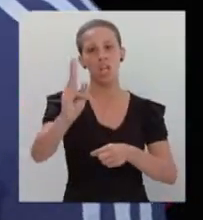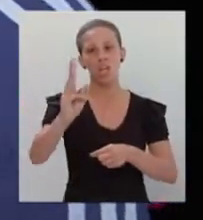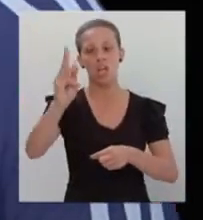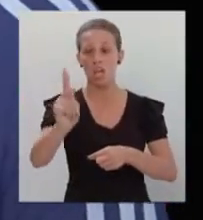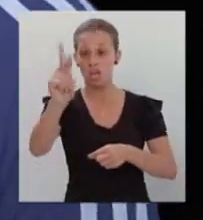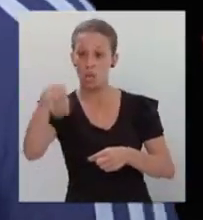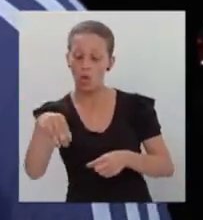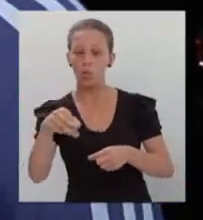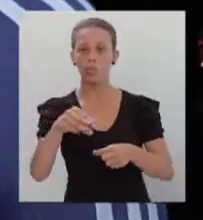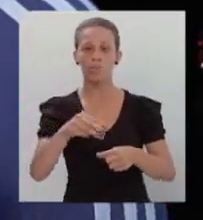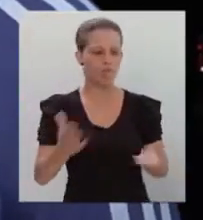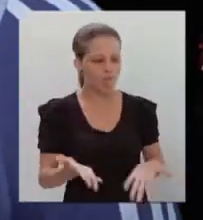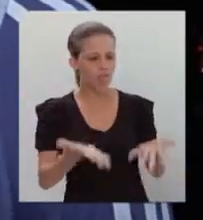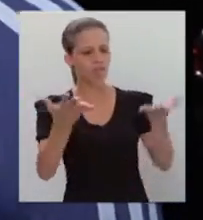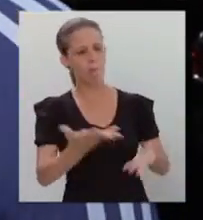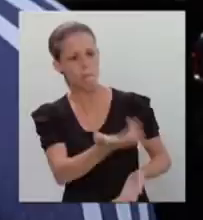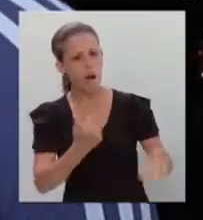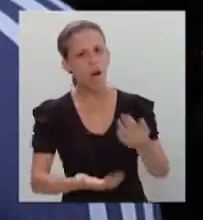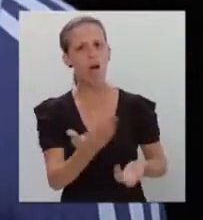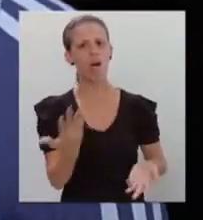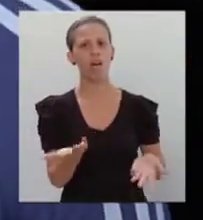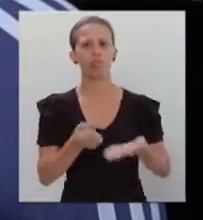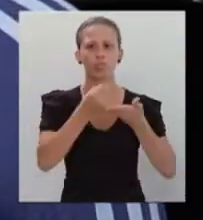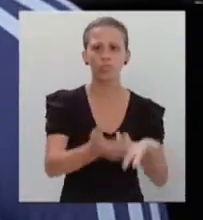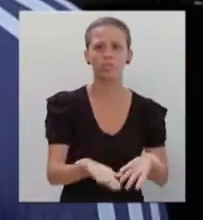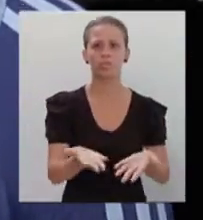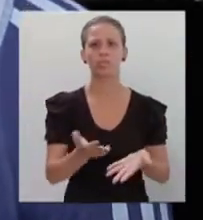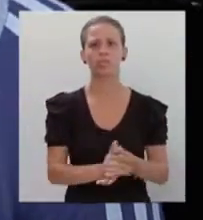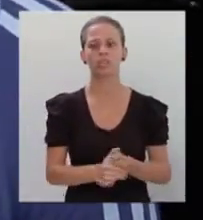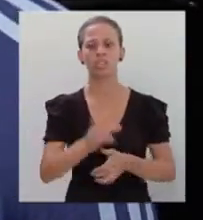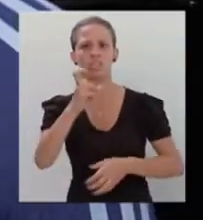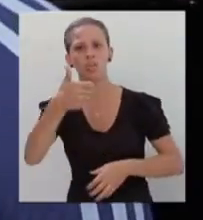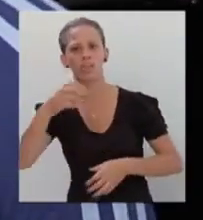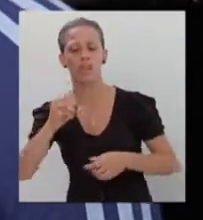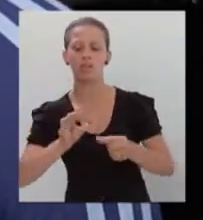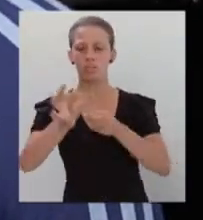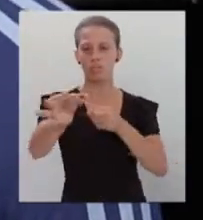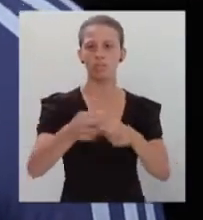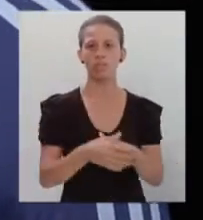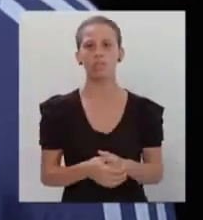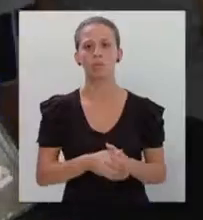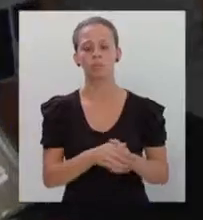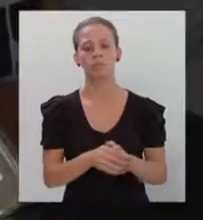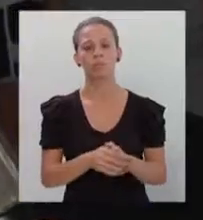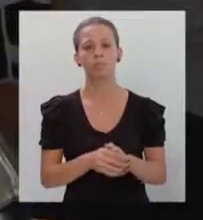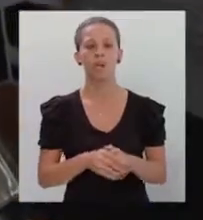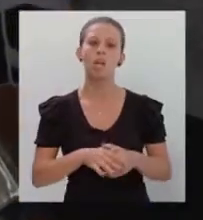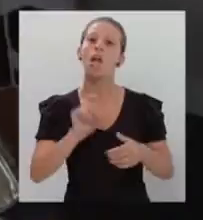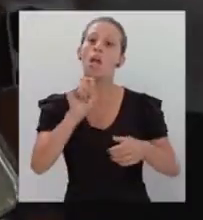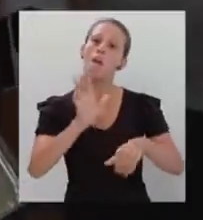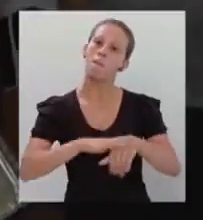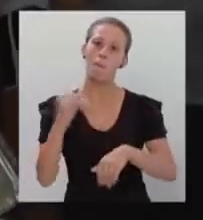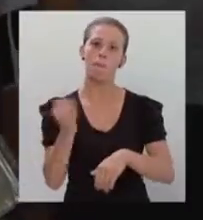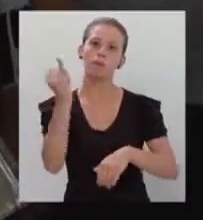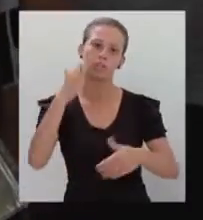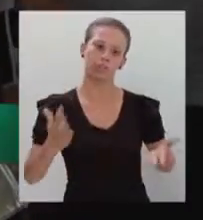vai animando, um vai animando o outro, vai puxando, a gente está conseguindo completar os 5 a 10 quilômetros cada noite dessas. O incentivo para qualquer